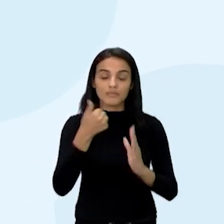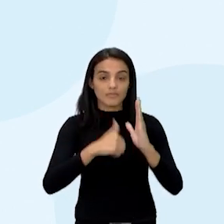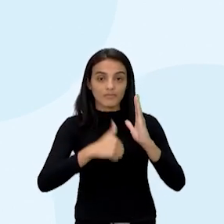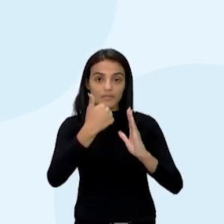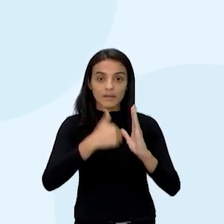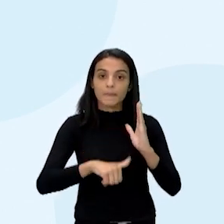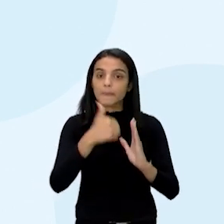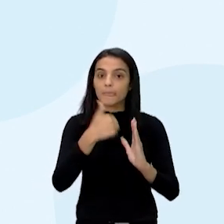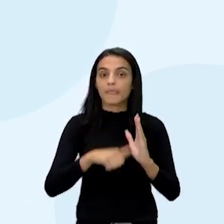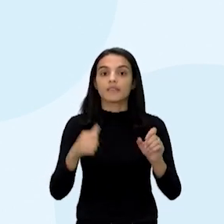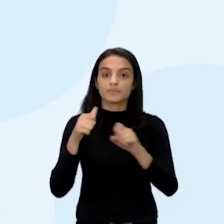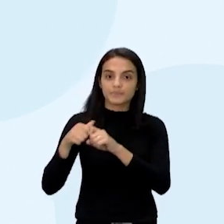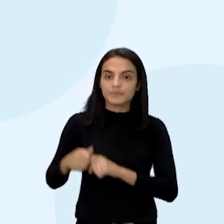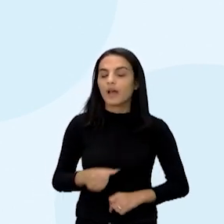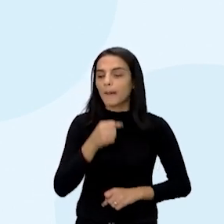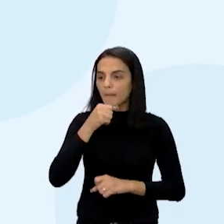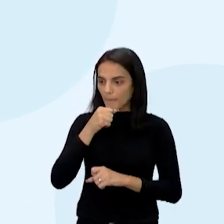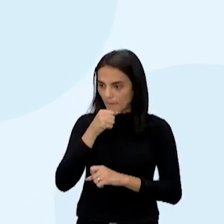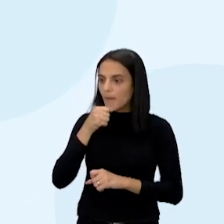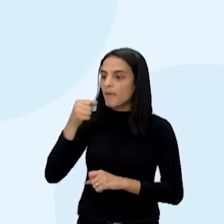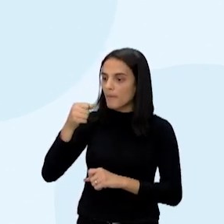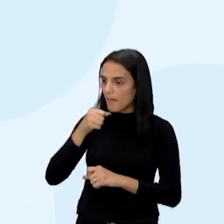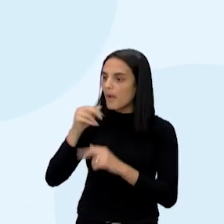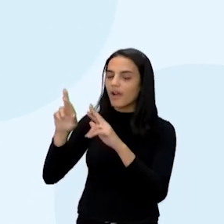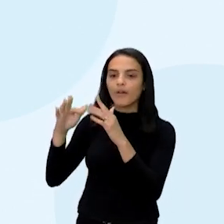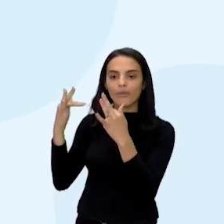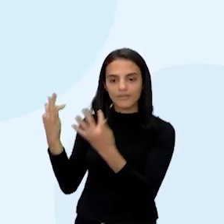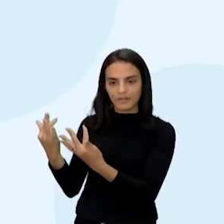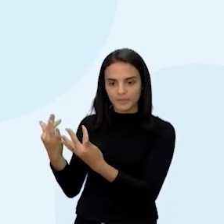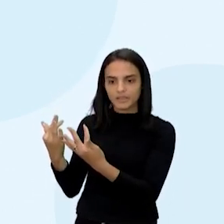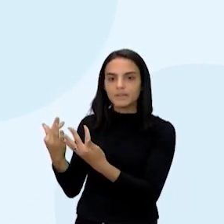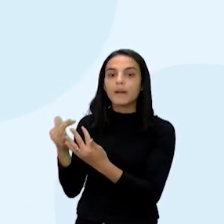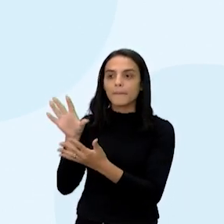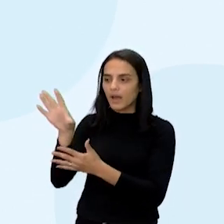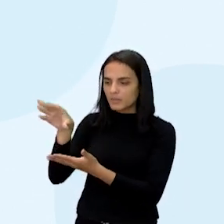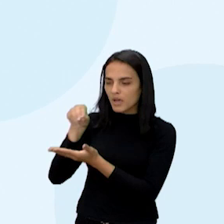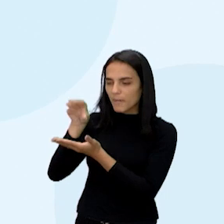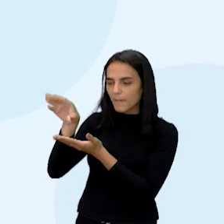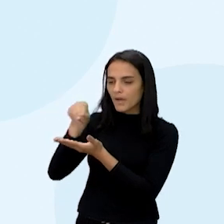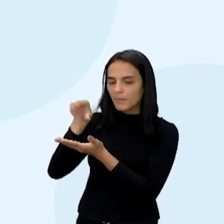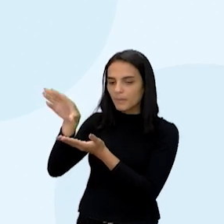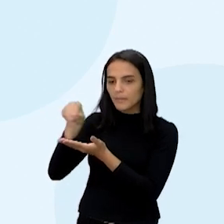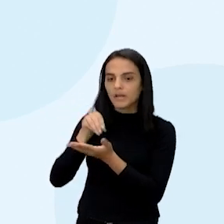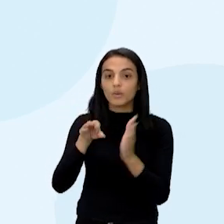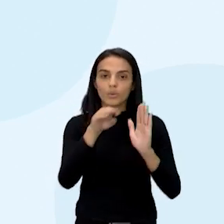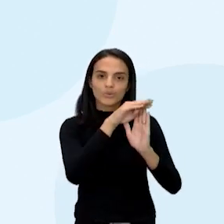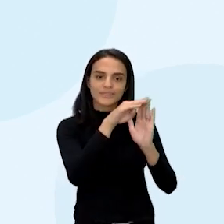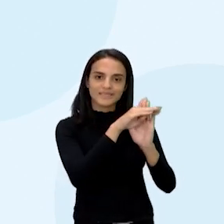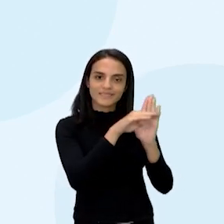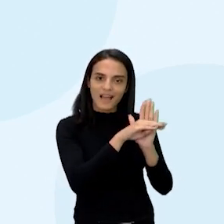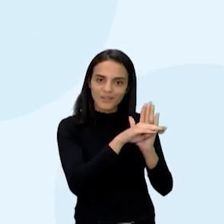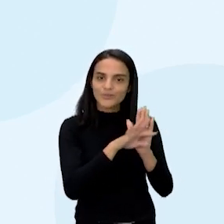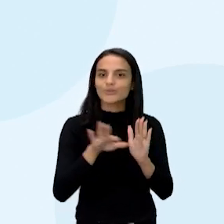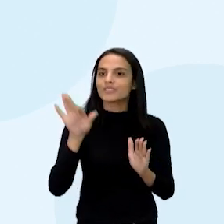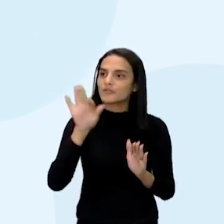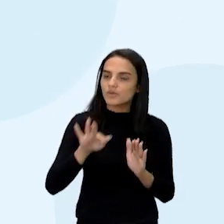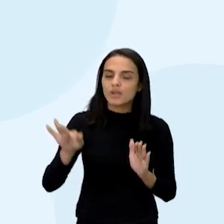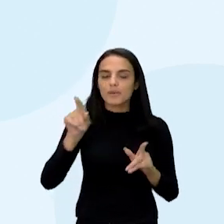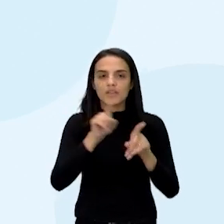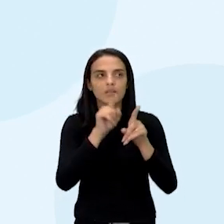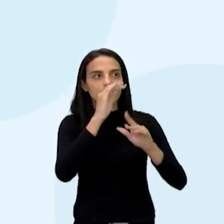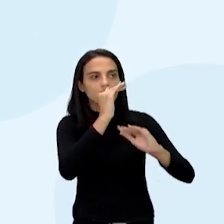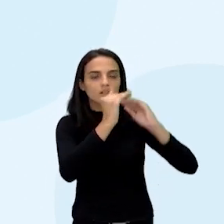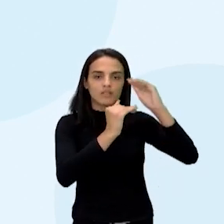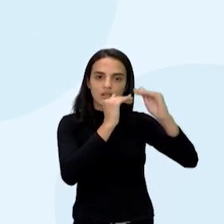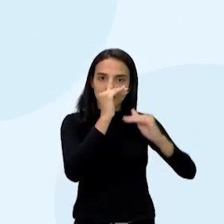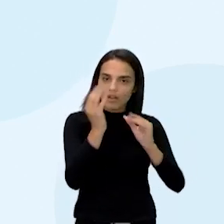avaliação, façam uma entrevista com essa família, para colher os dados ali do desenvolvimento e os dados de funcionamento dessa criança fora